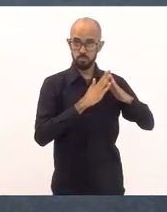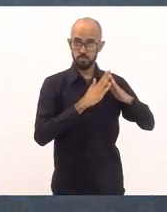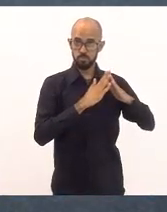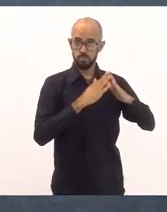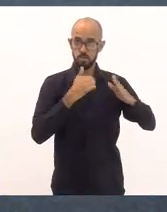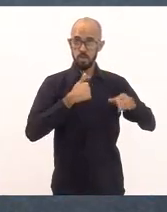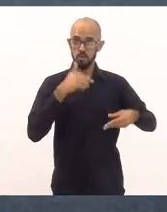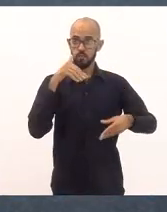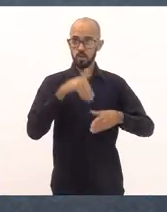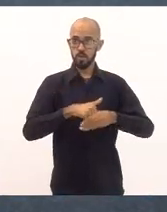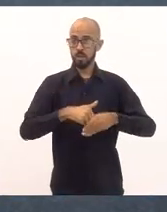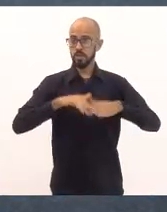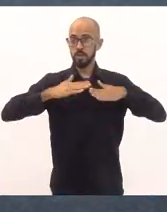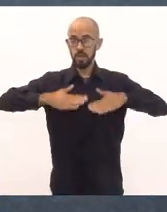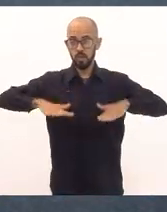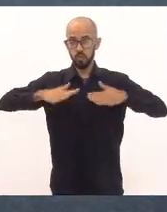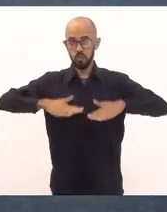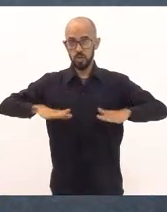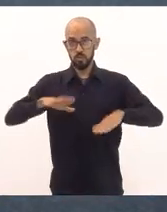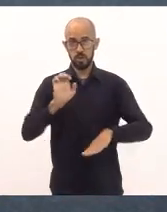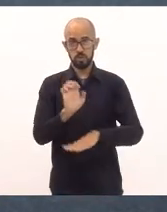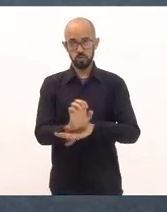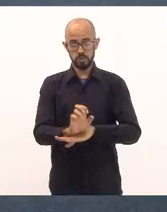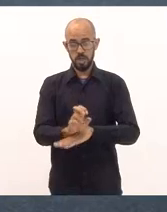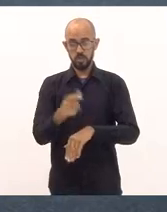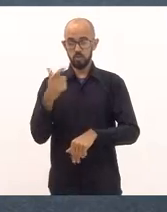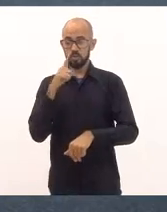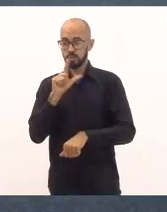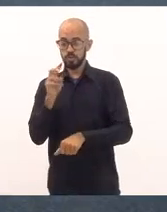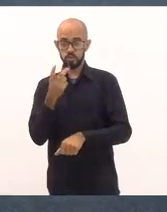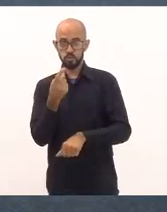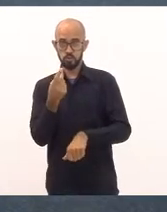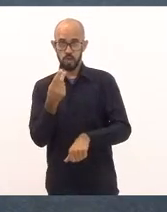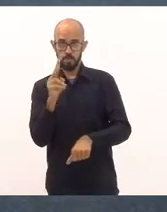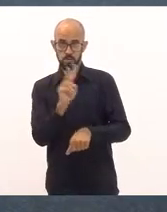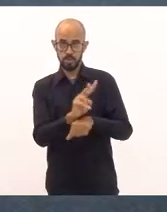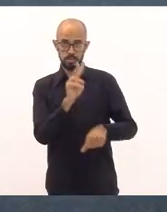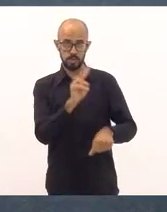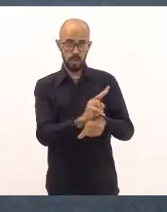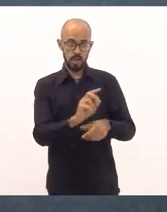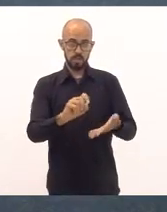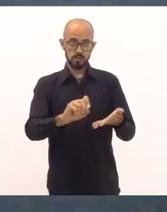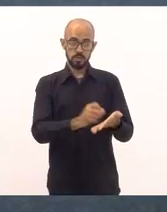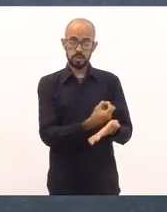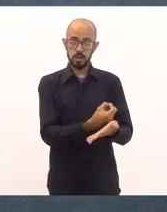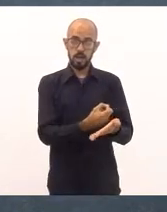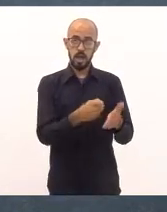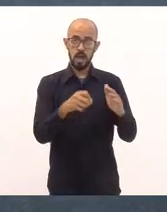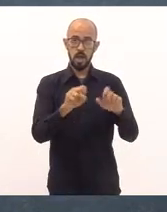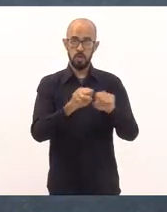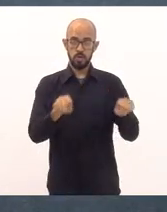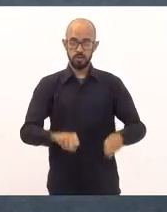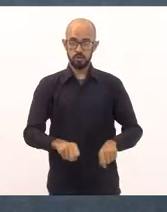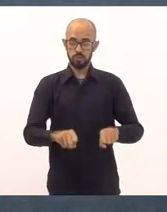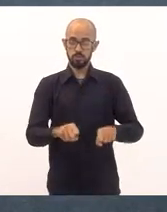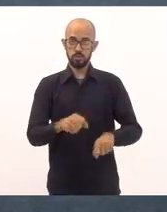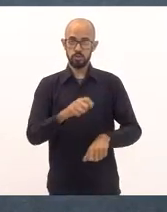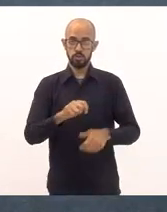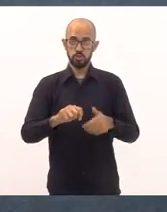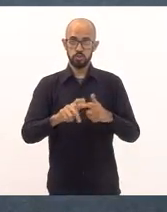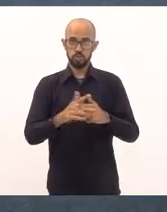momento para que o Estado pudesse tomar o empréstimo, assinar o regime de recuperação e mudar a página. Pois